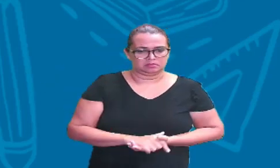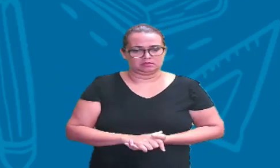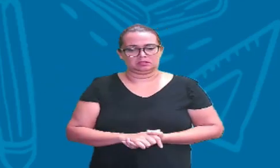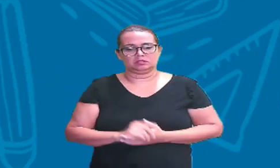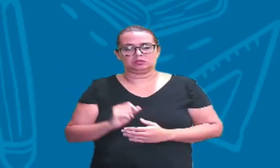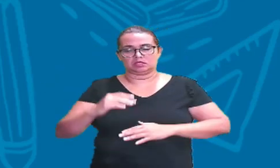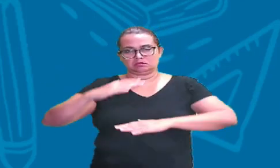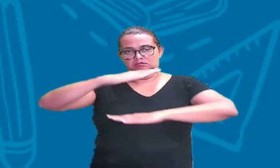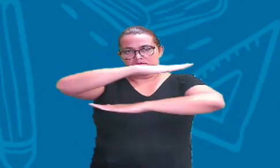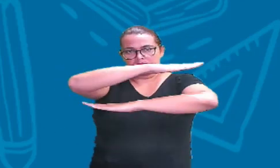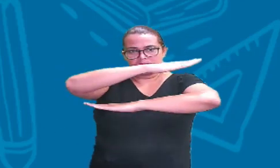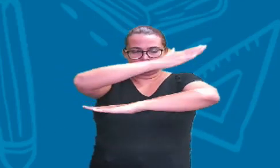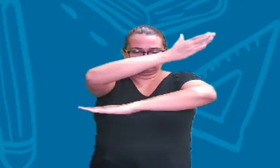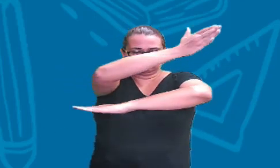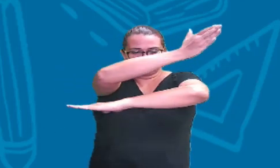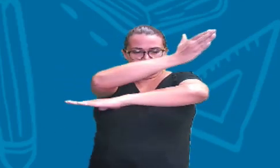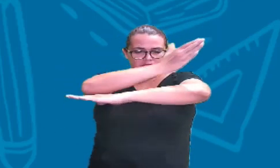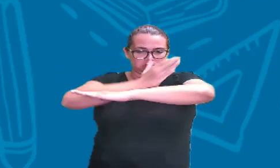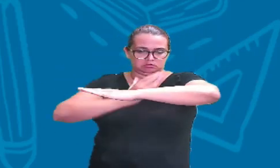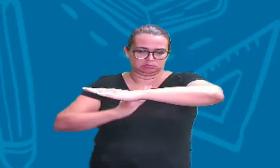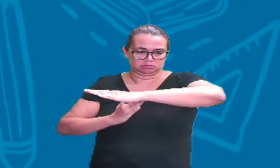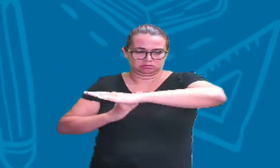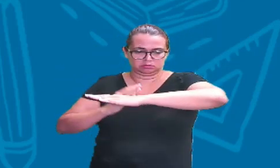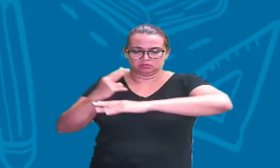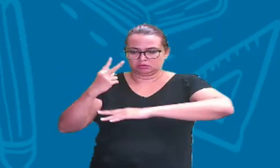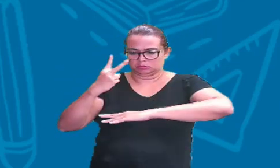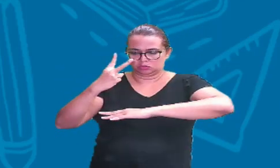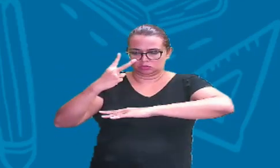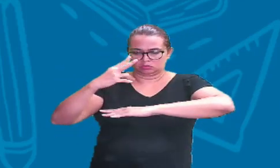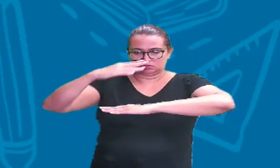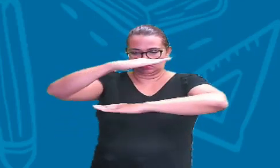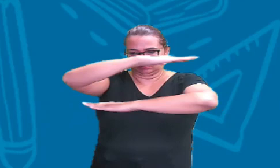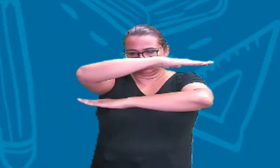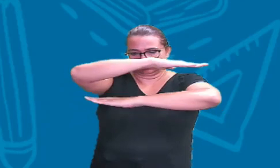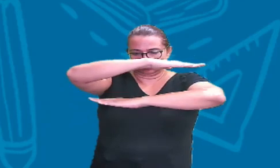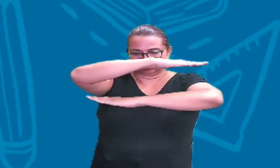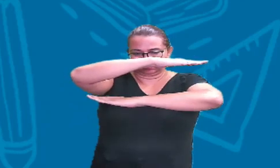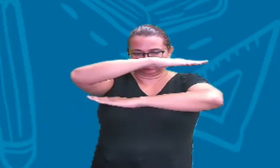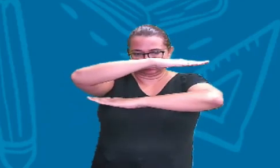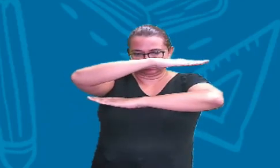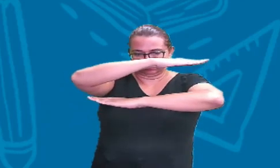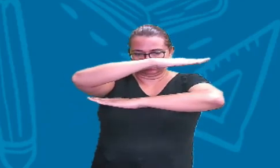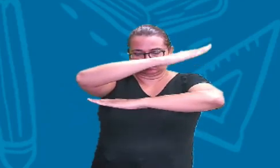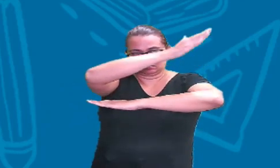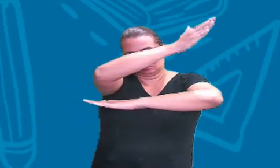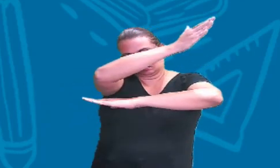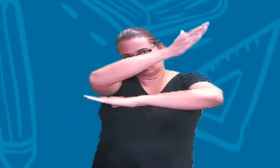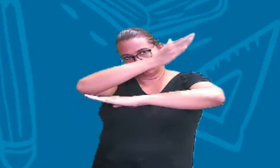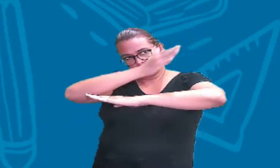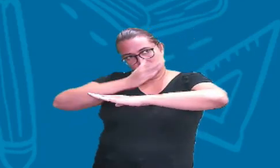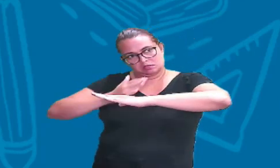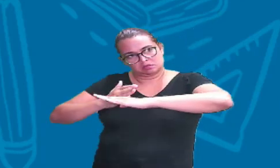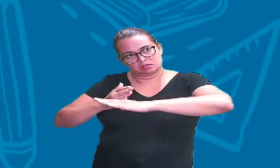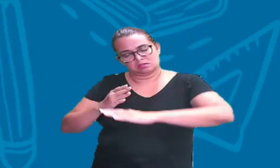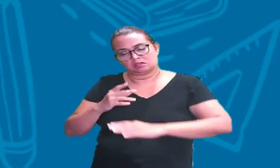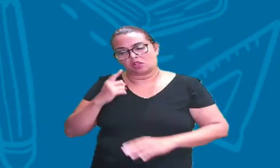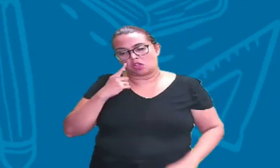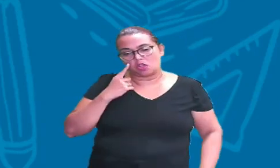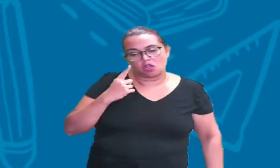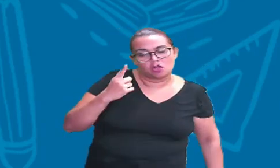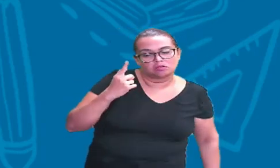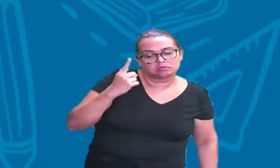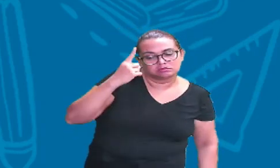são cortadas por uma transversal, na maioria das vezes essa reta ela é inclinada, tá? Igual a essa